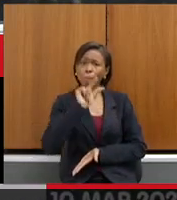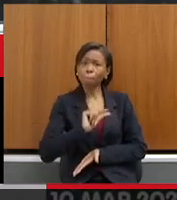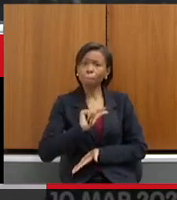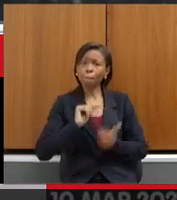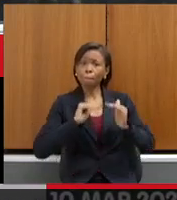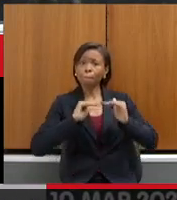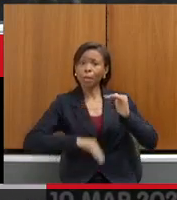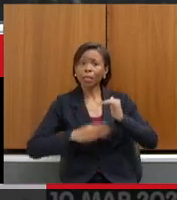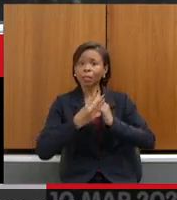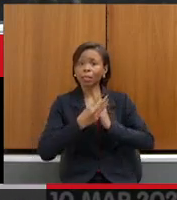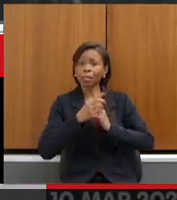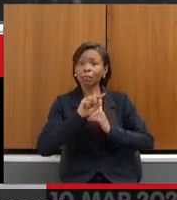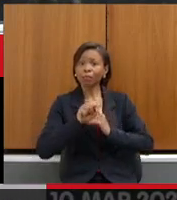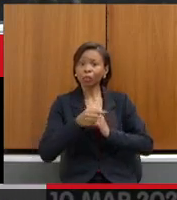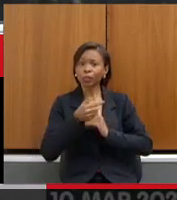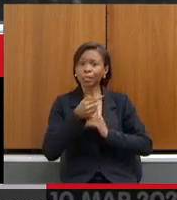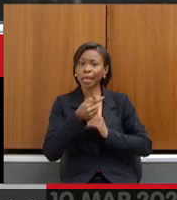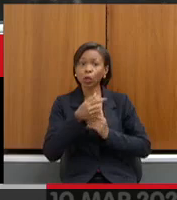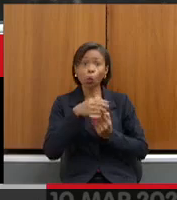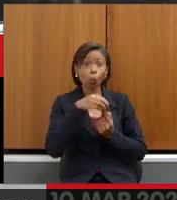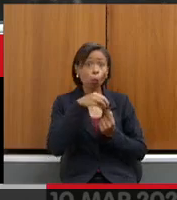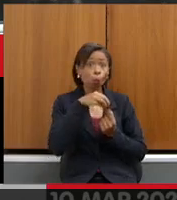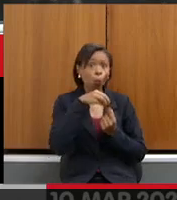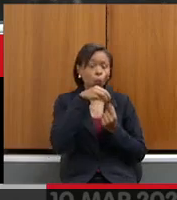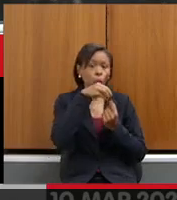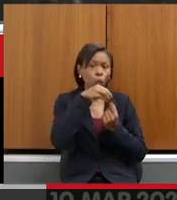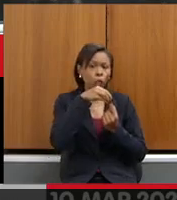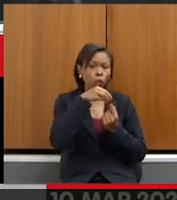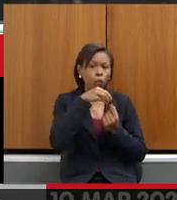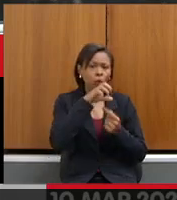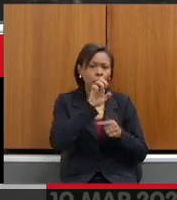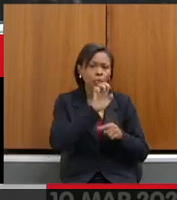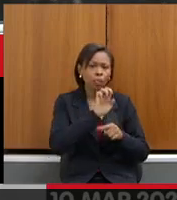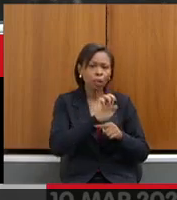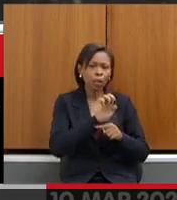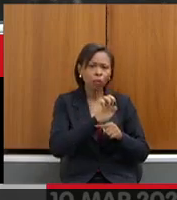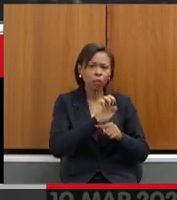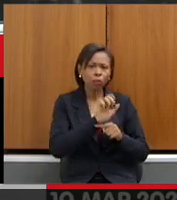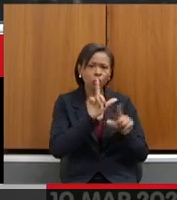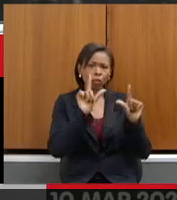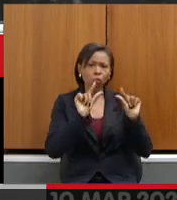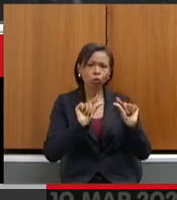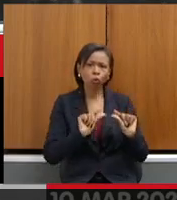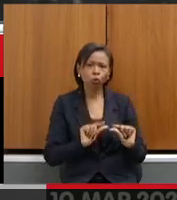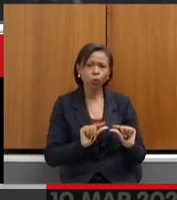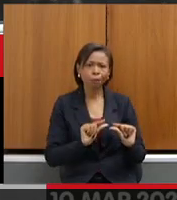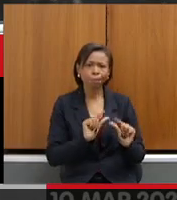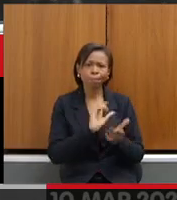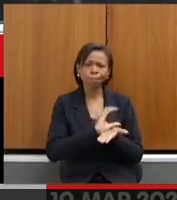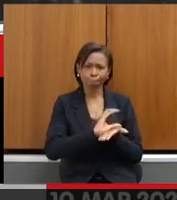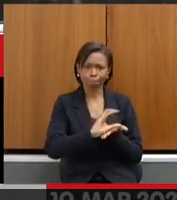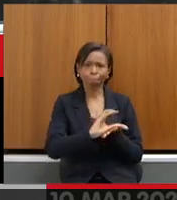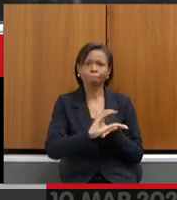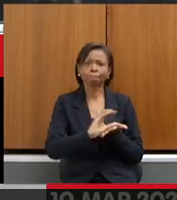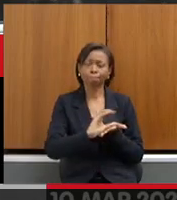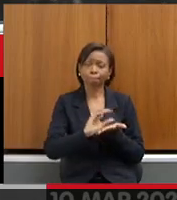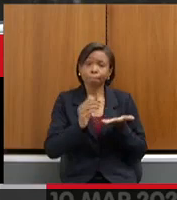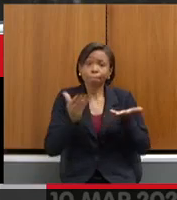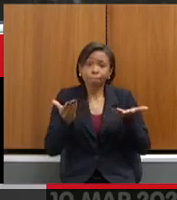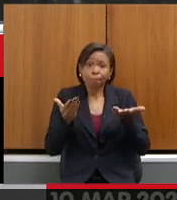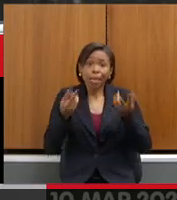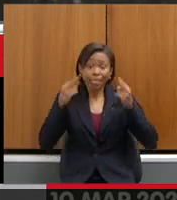cento repito o único estado da federação então quando a gente vê o desespero das pessoas por fraude atendimento